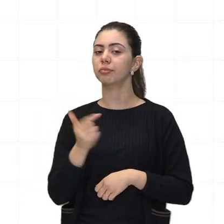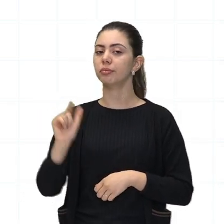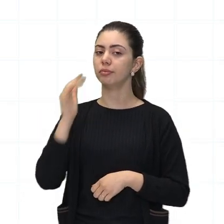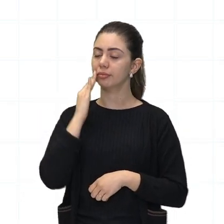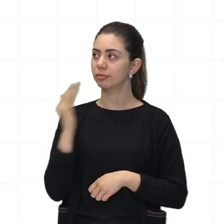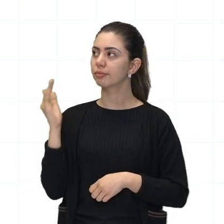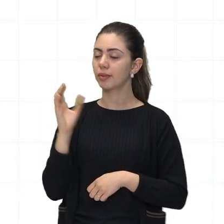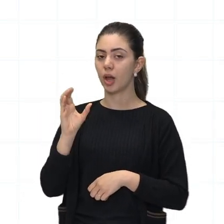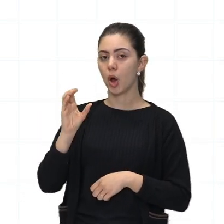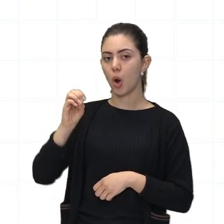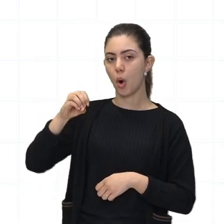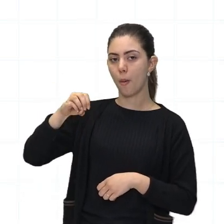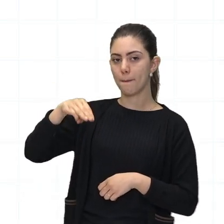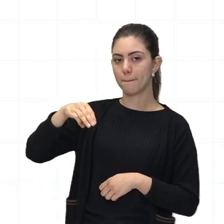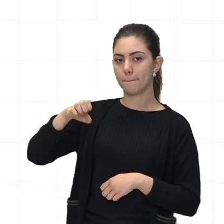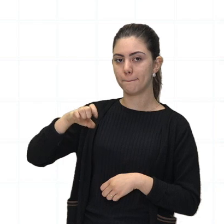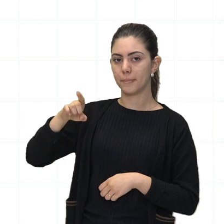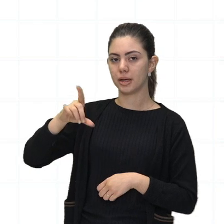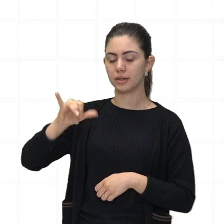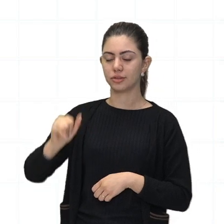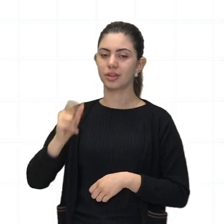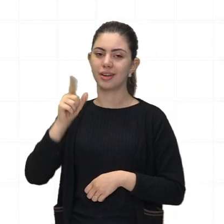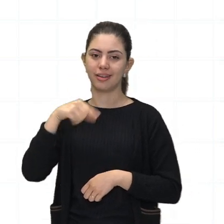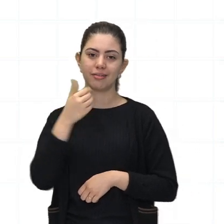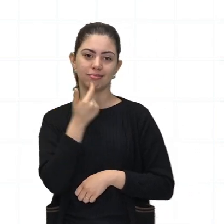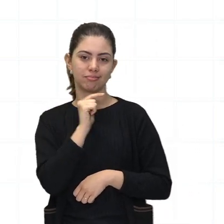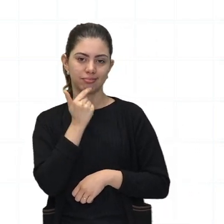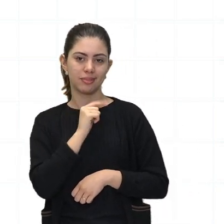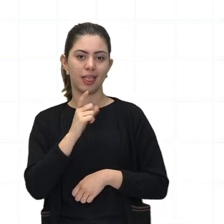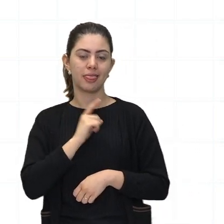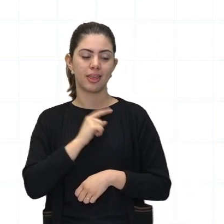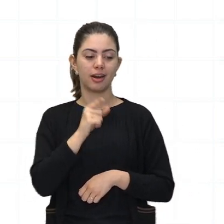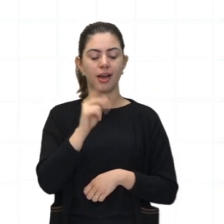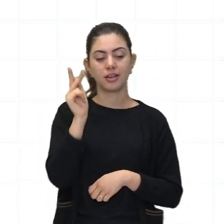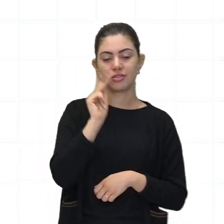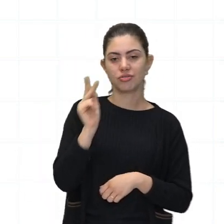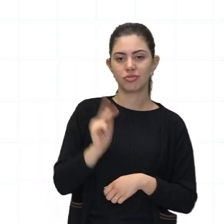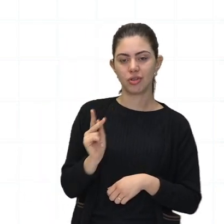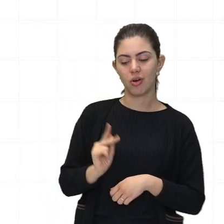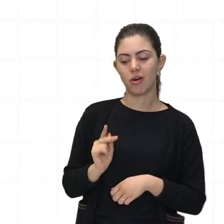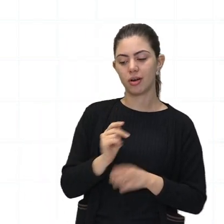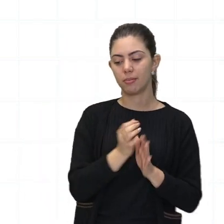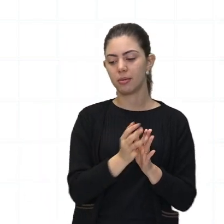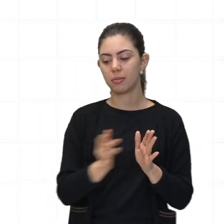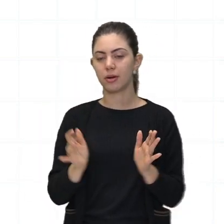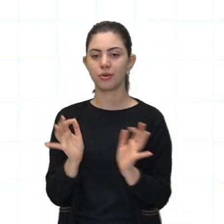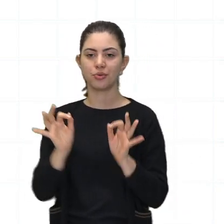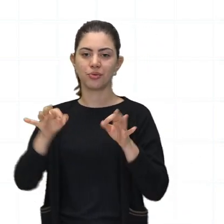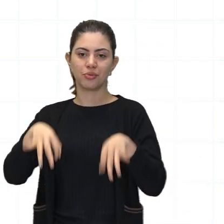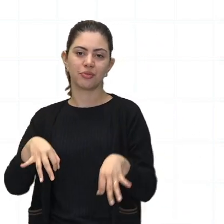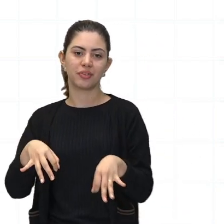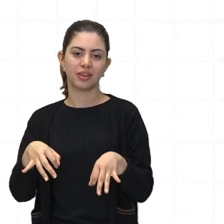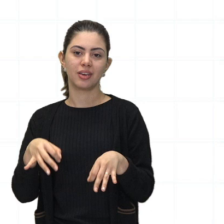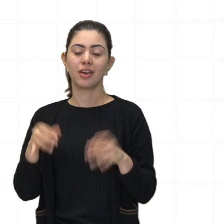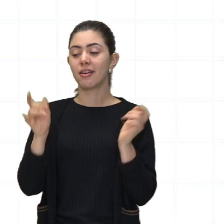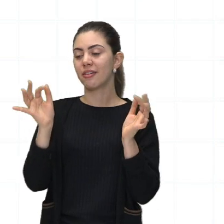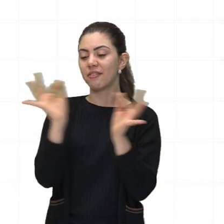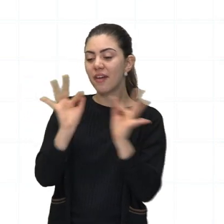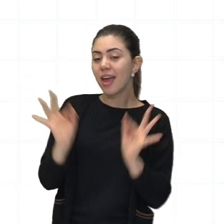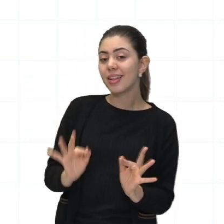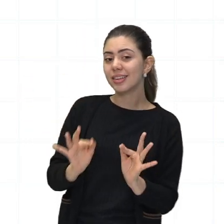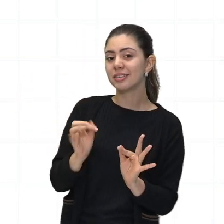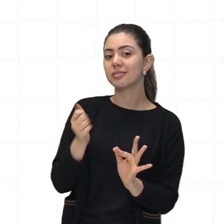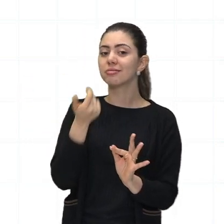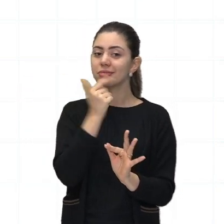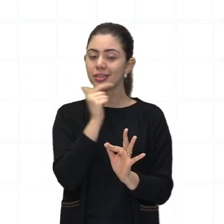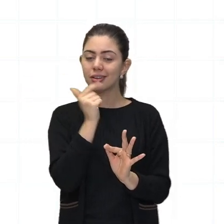histórias têm finais felizes ou engraçados. Geralmente elas terminam em casamento. Só lembrar de algumas novelas que têm tanto o aspecto trágico quanto o